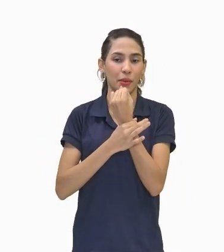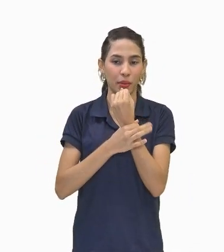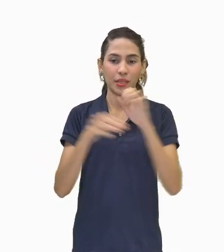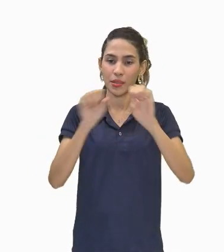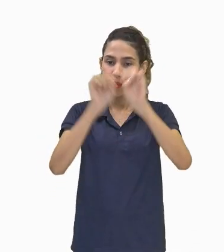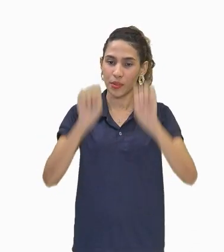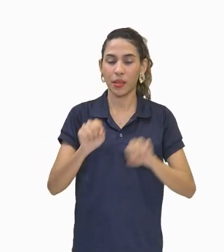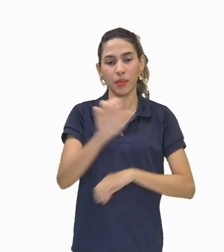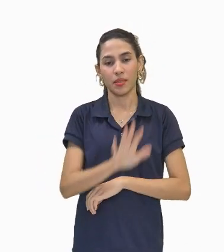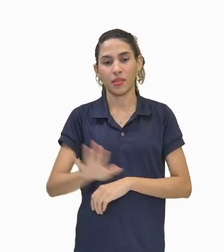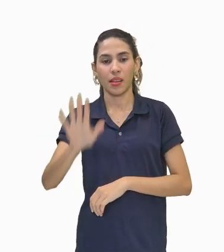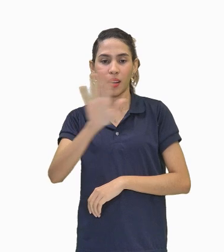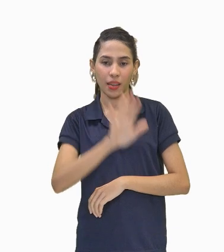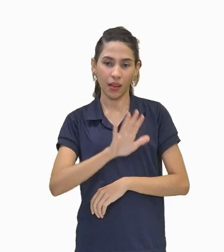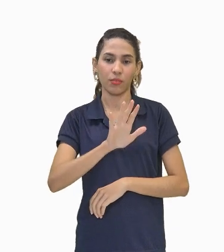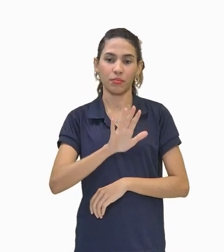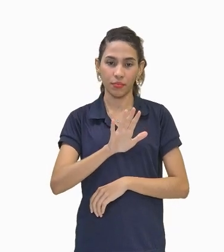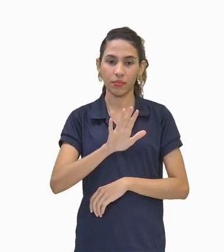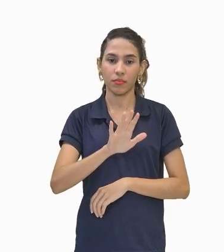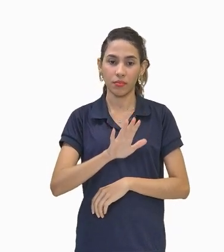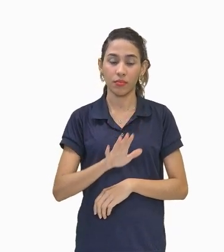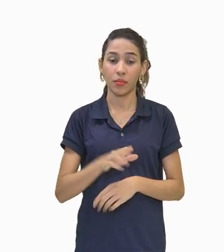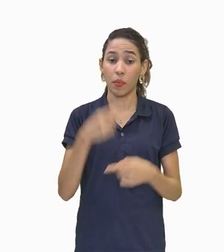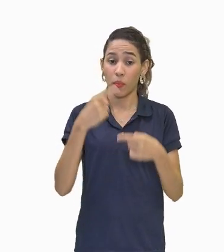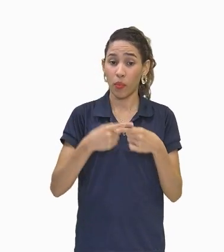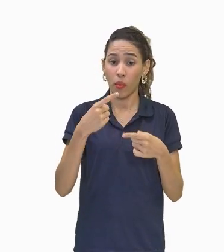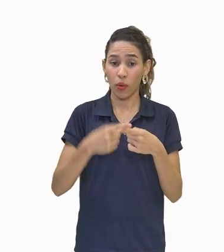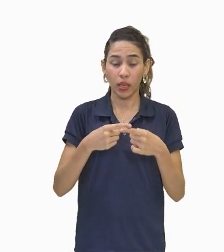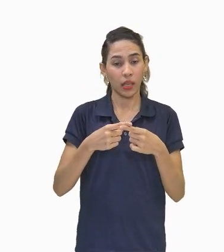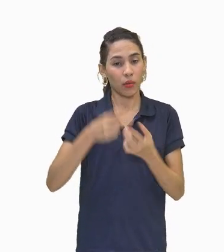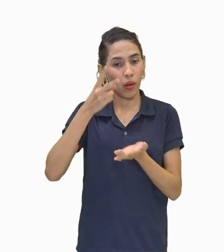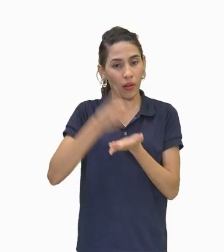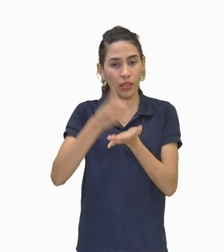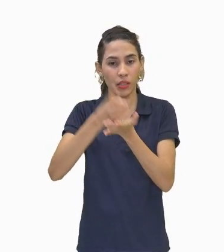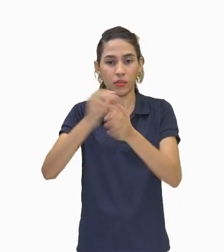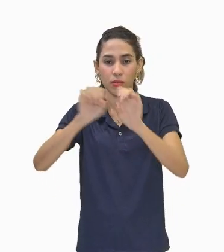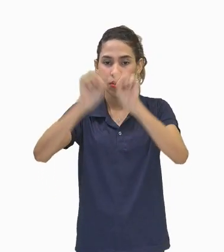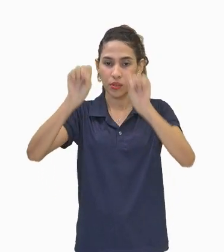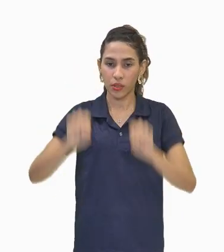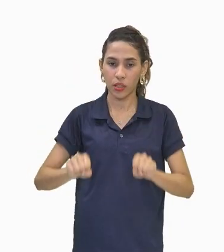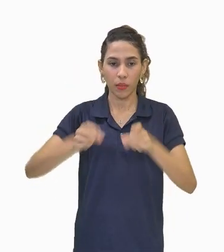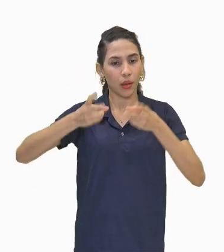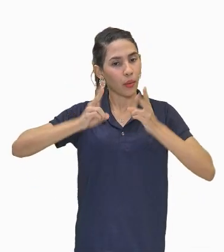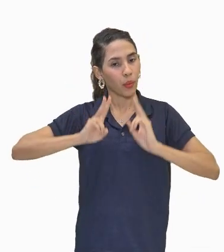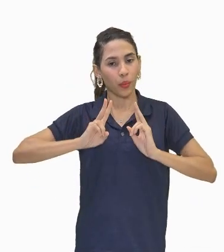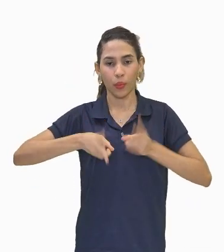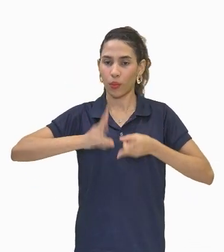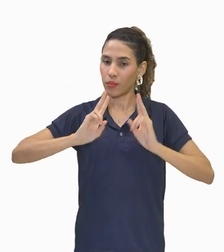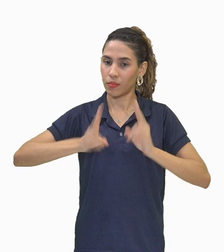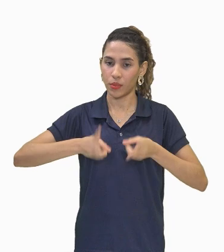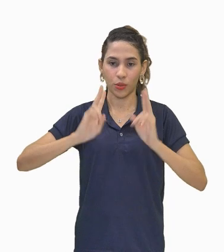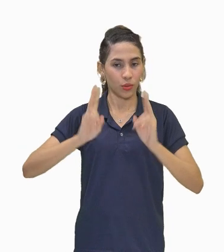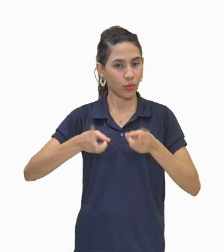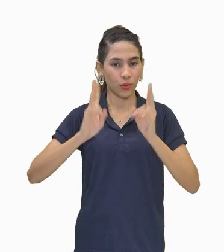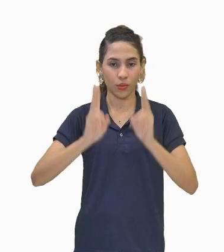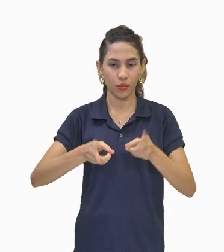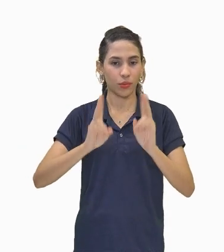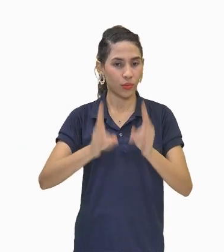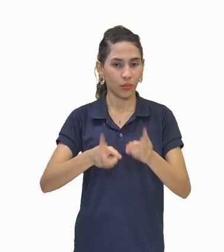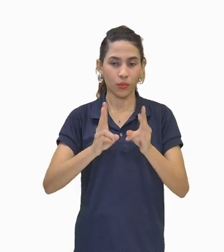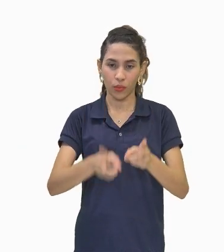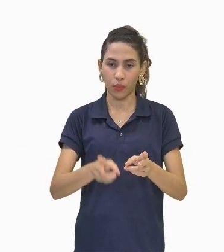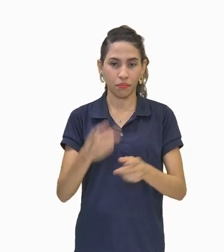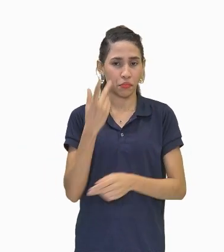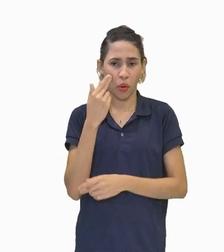ele pode continuar funcionando normalmente, mesmo se uma parte falhar. Por isso que é